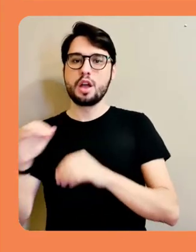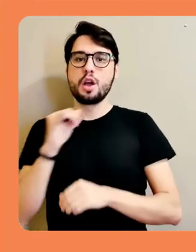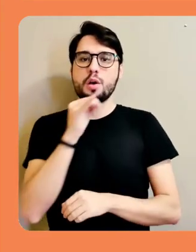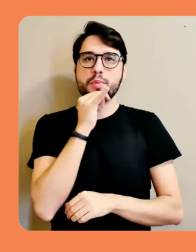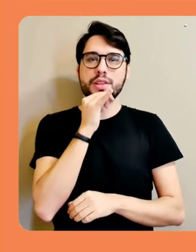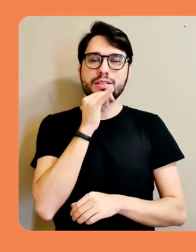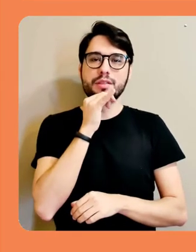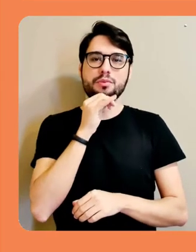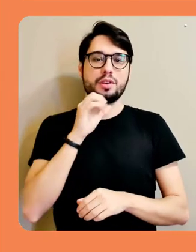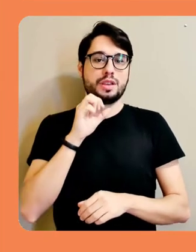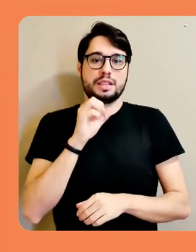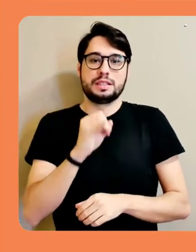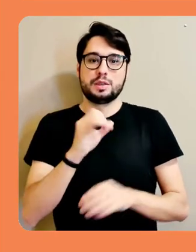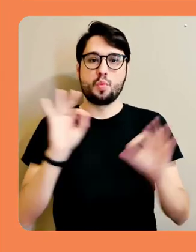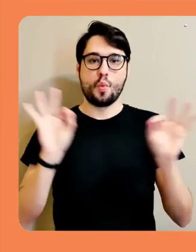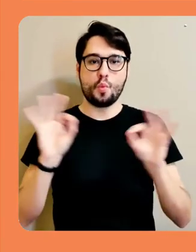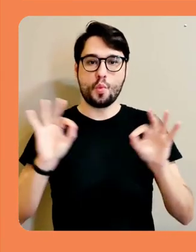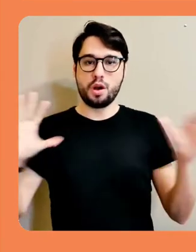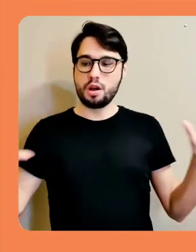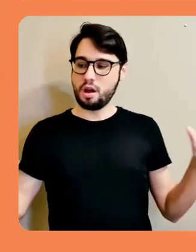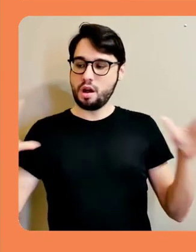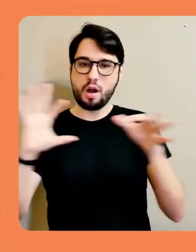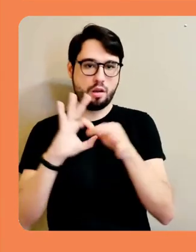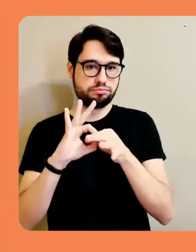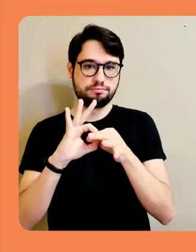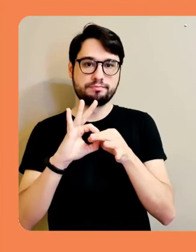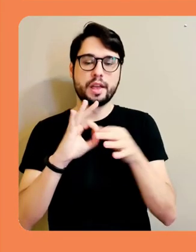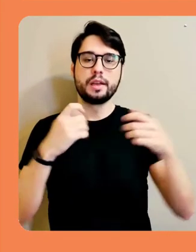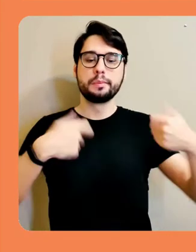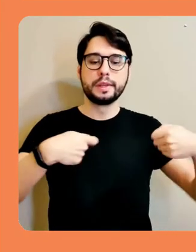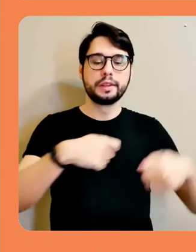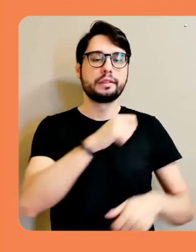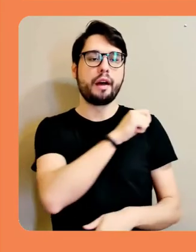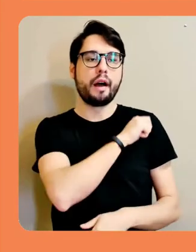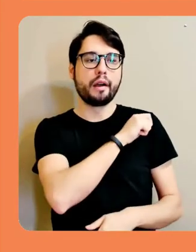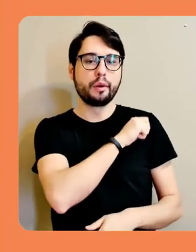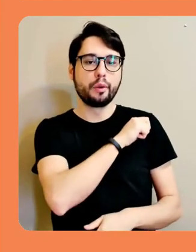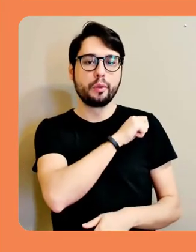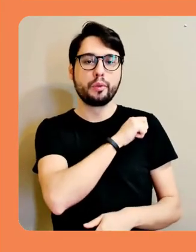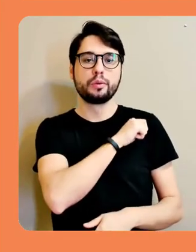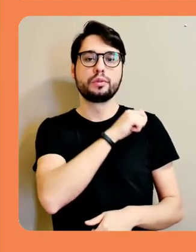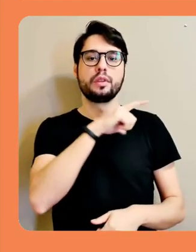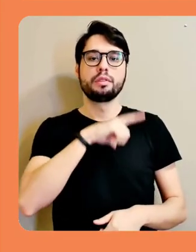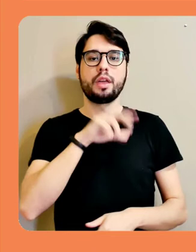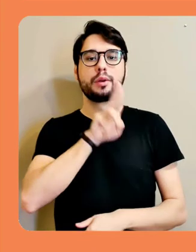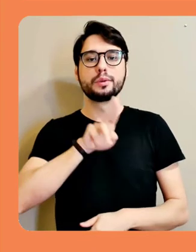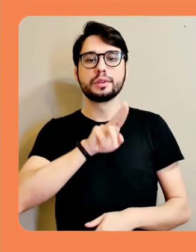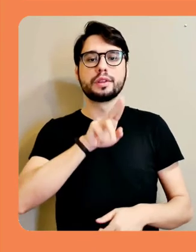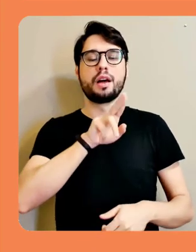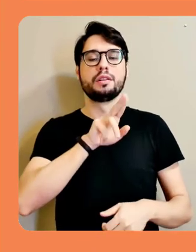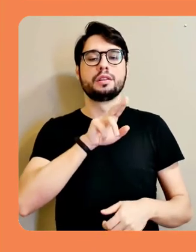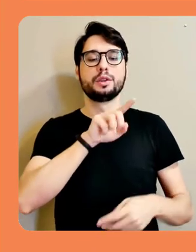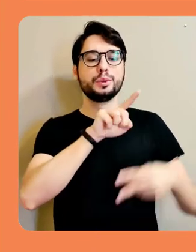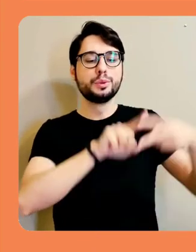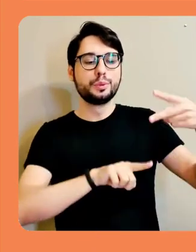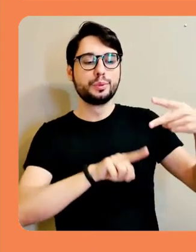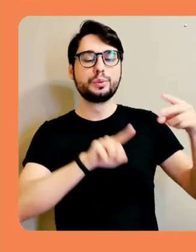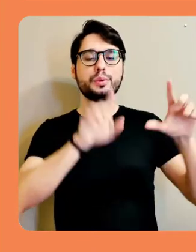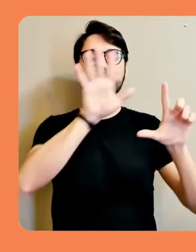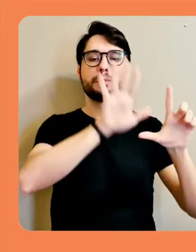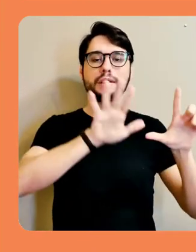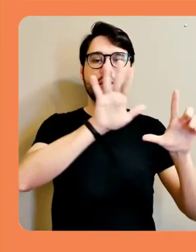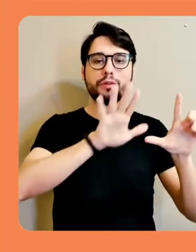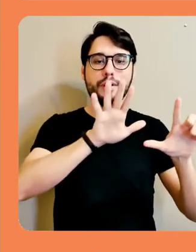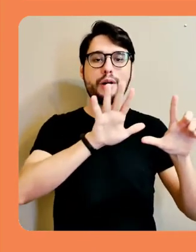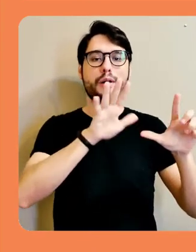aluno a nota Então você teria uma ferramenta externa que isso ocasiona que o teu aluno teria que sair da sua